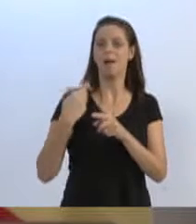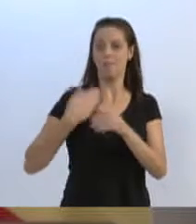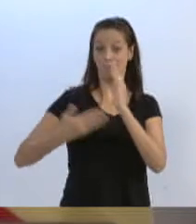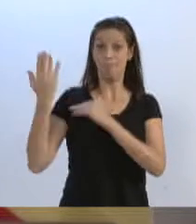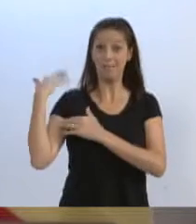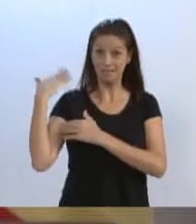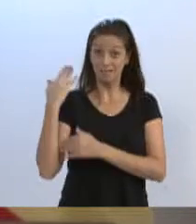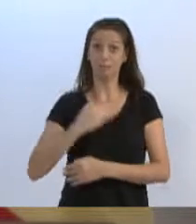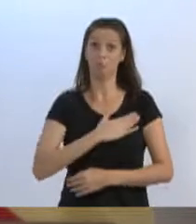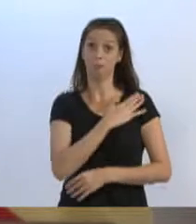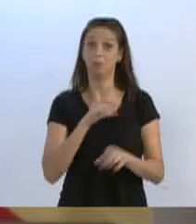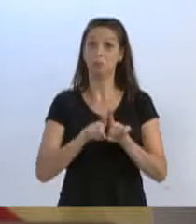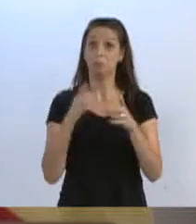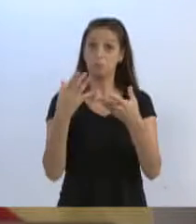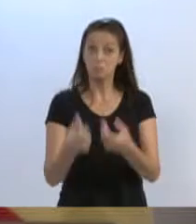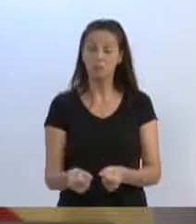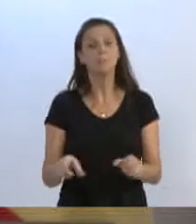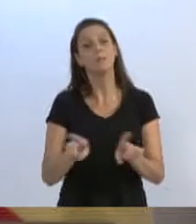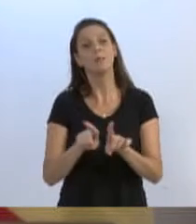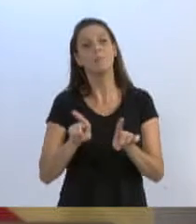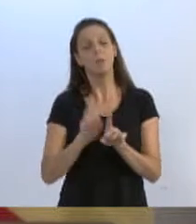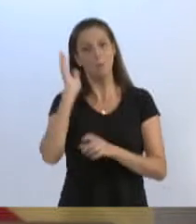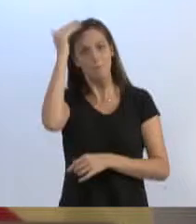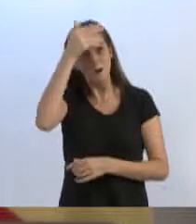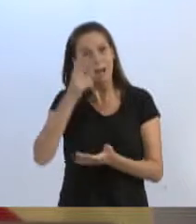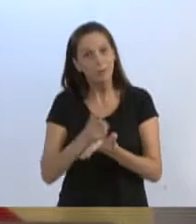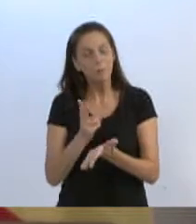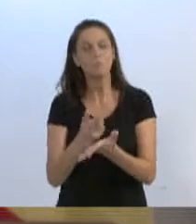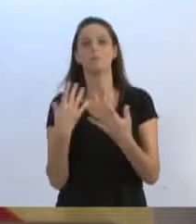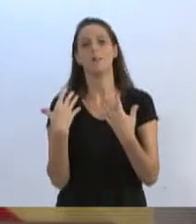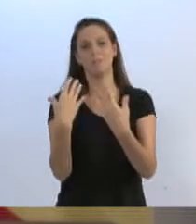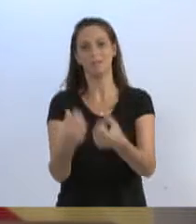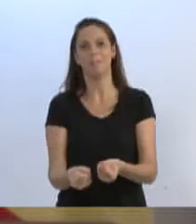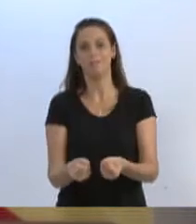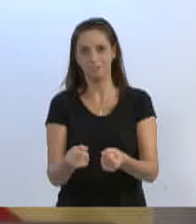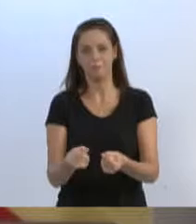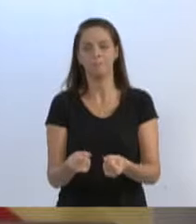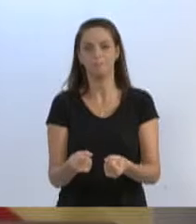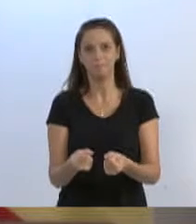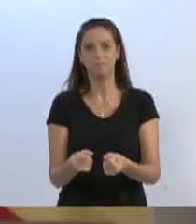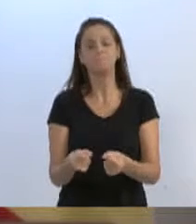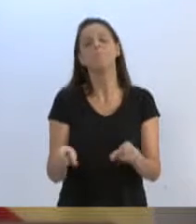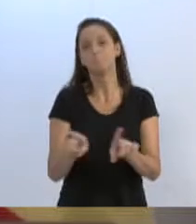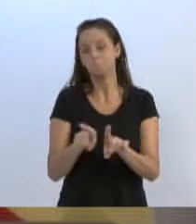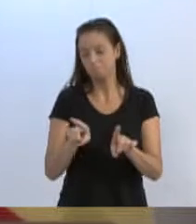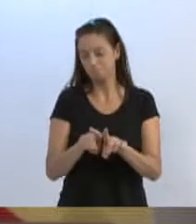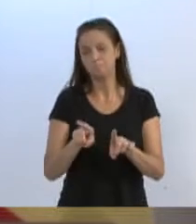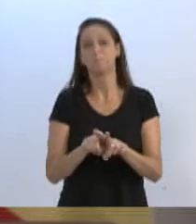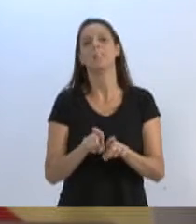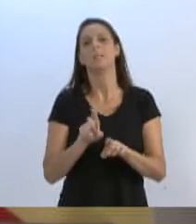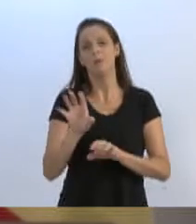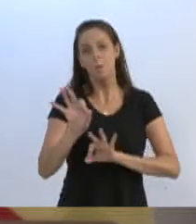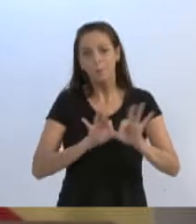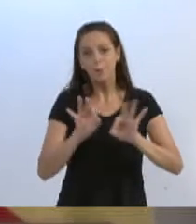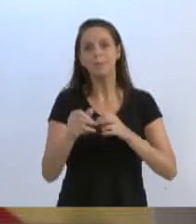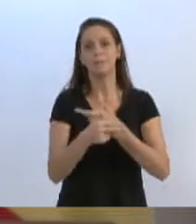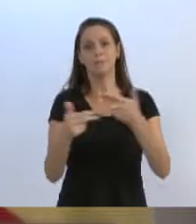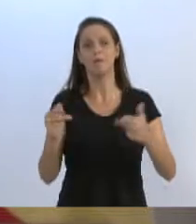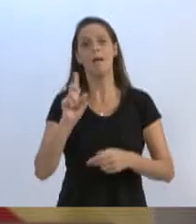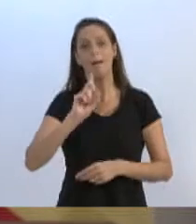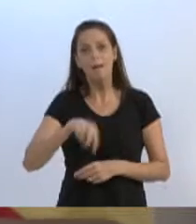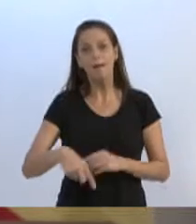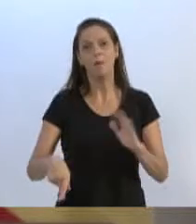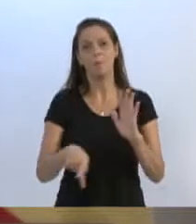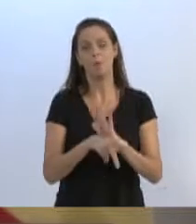esse posicionamento, e até pelo trabalho sequencial agora do Executivo também na gestão do Mário, também dando encaminhamento a isso. Porque essa é uma conquista da